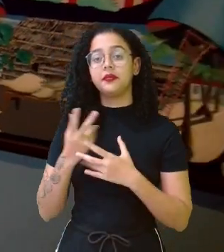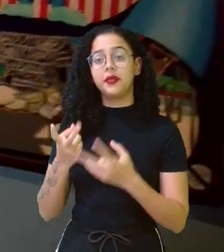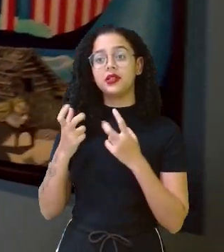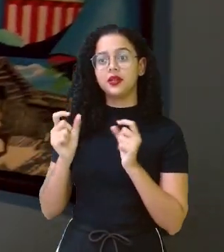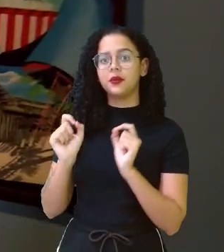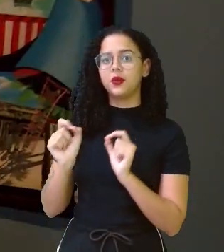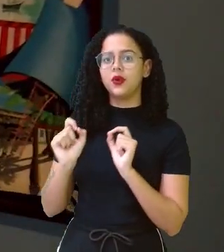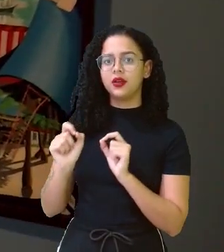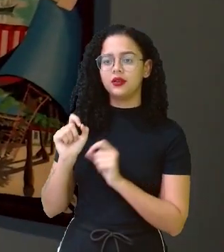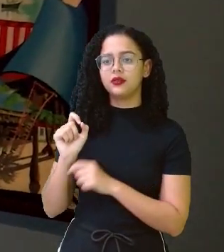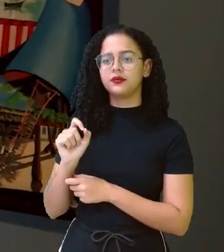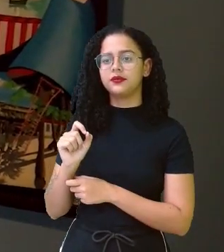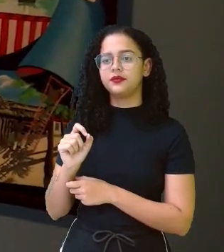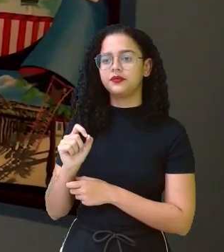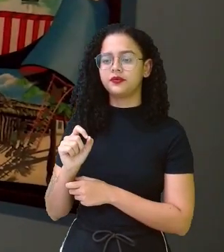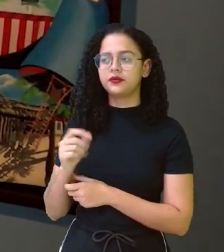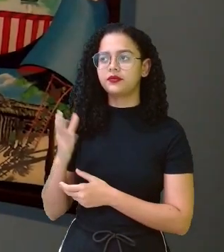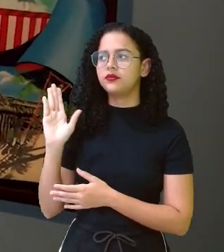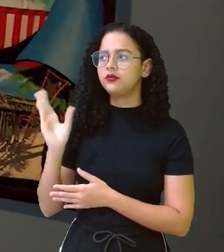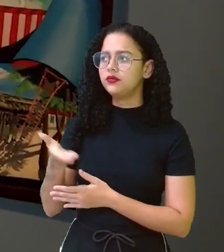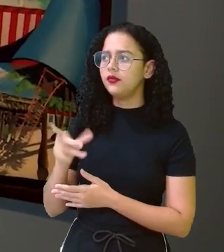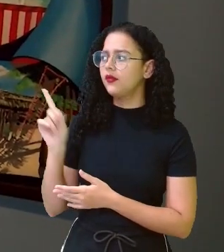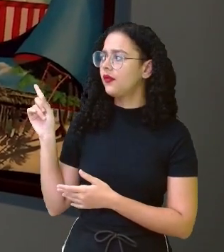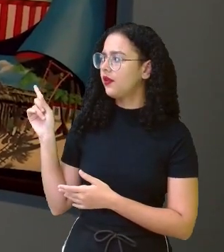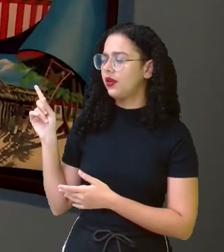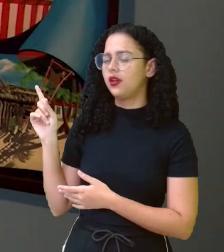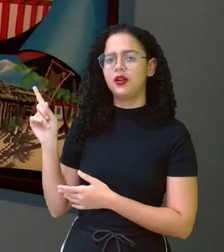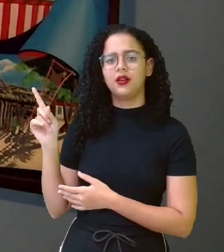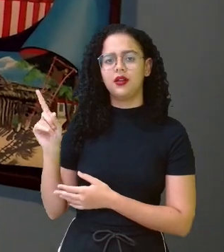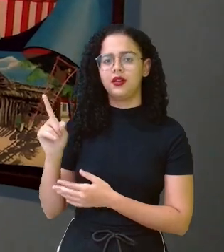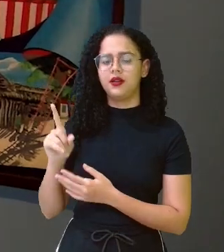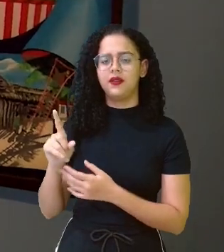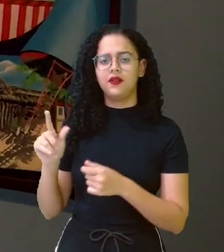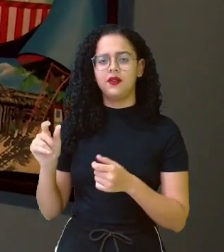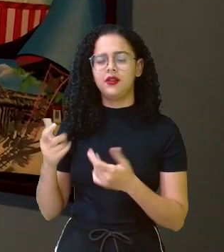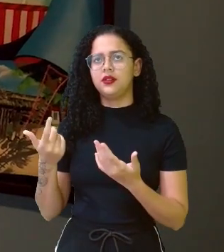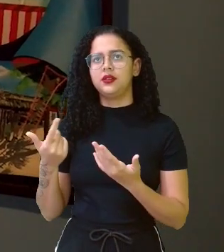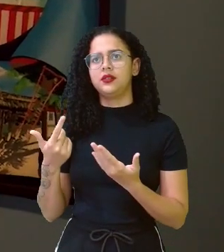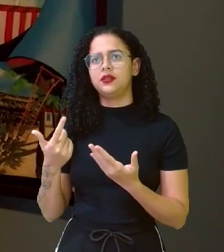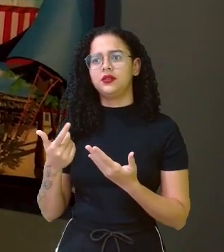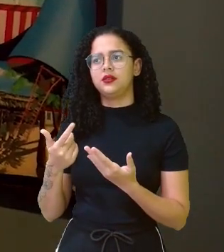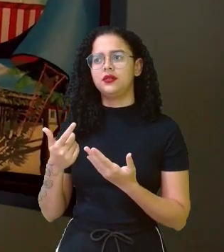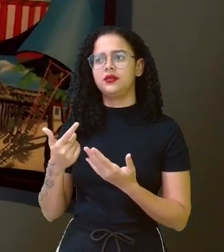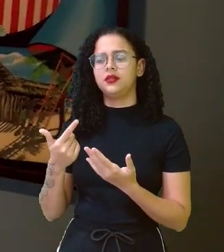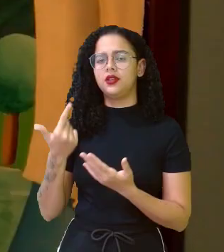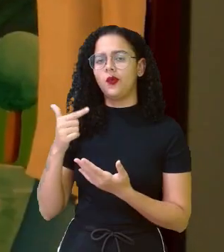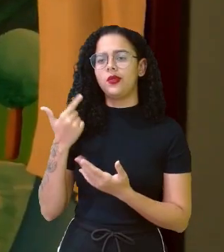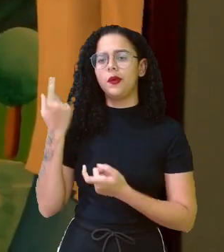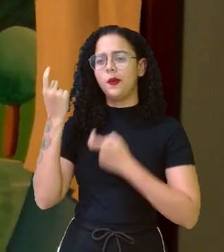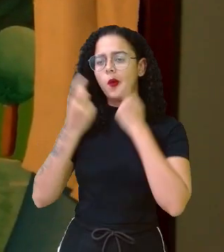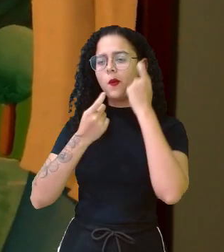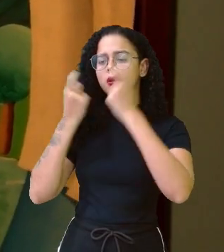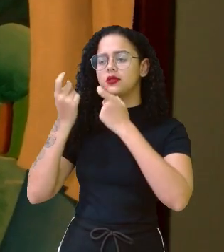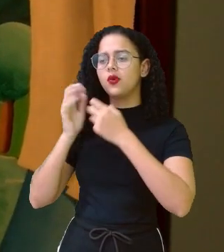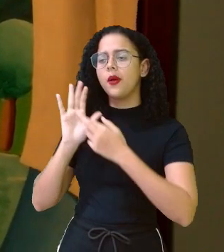que aqui já é uma reprodução que aí não é a preocupação de se